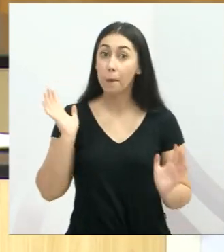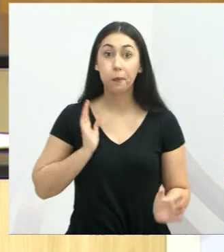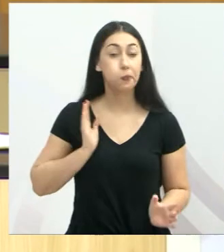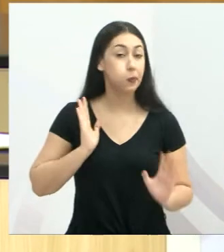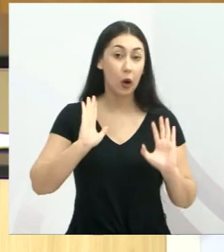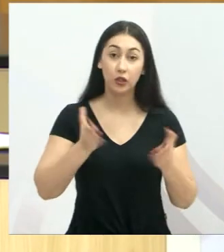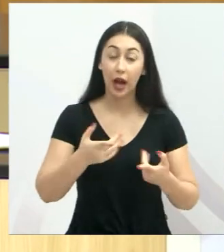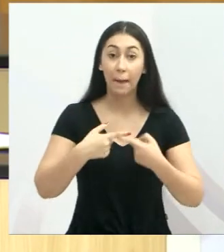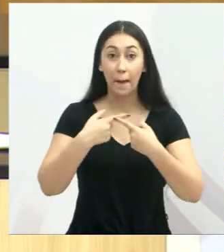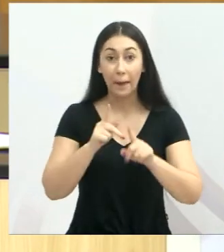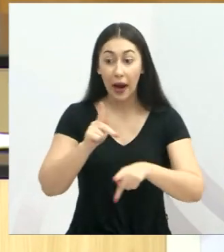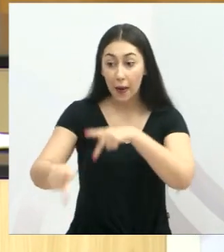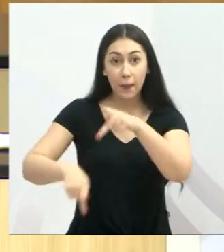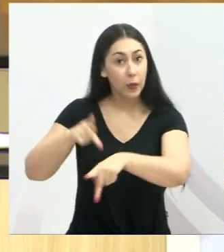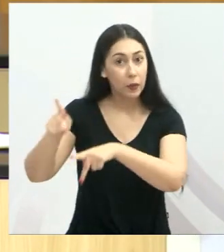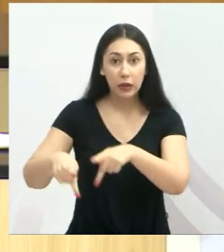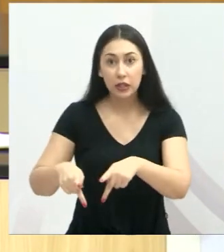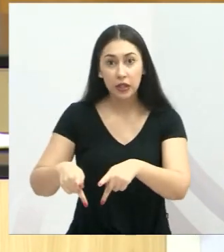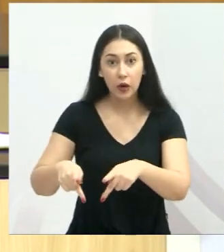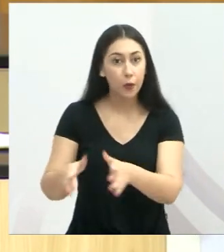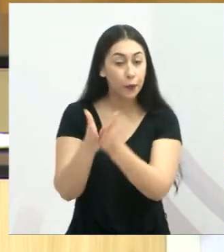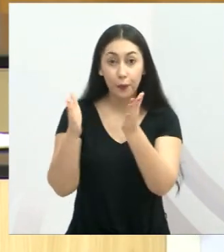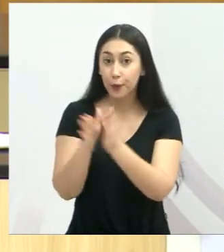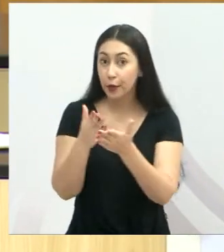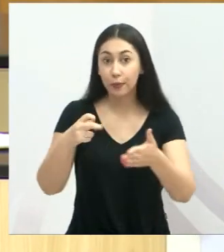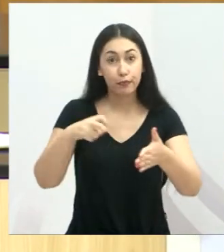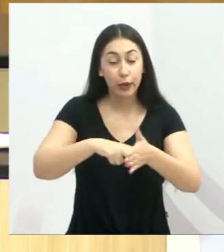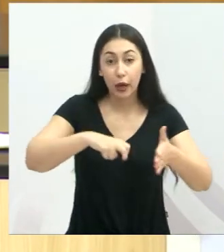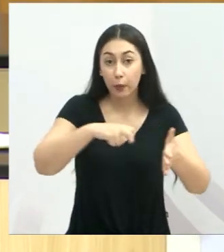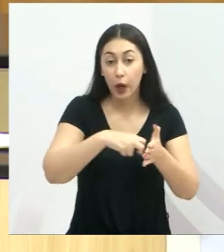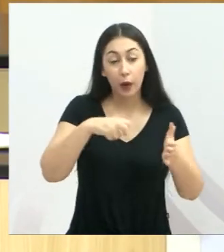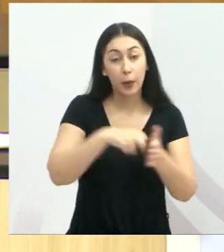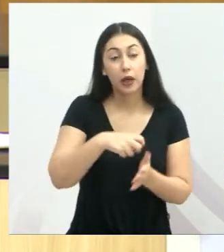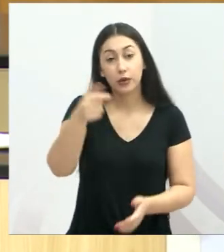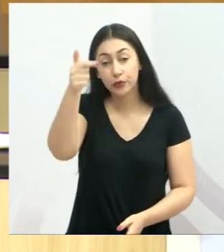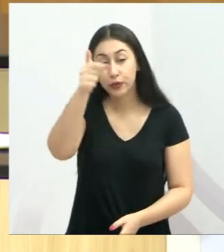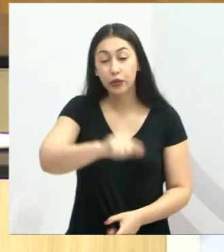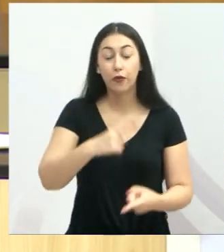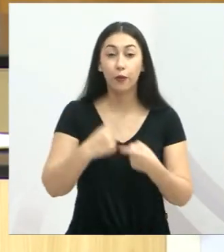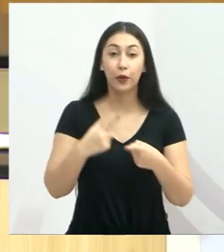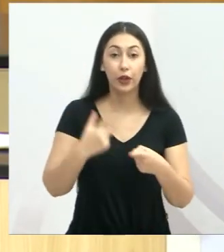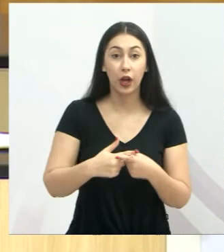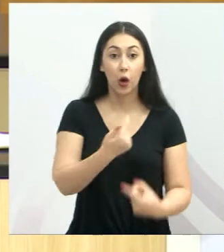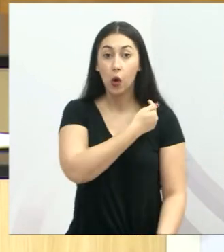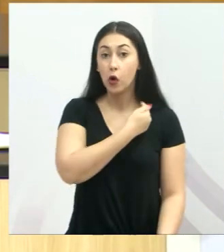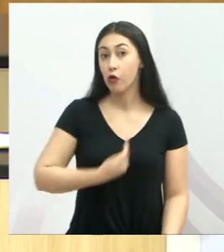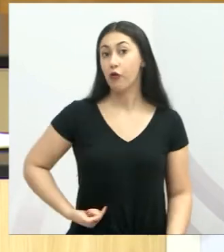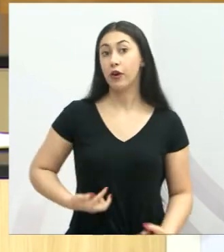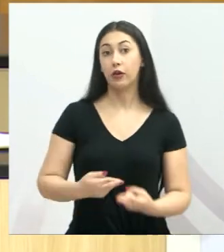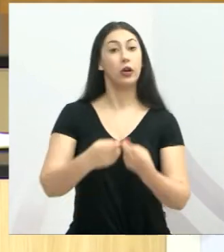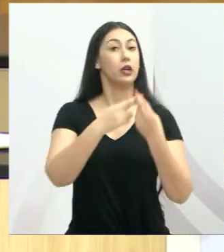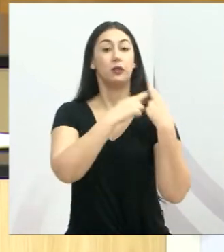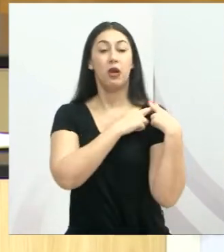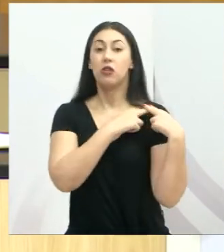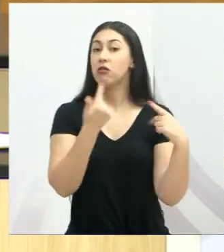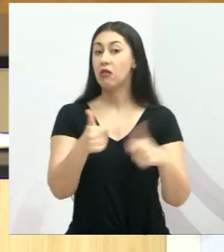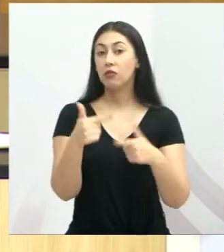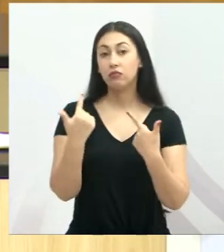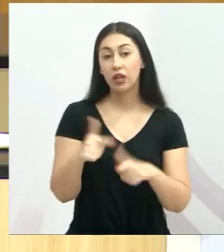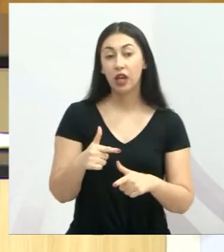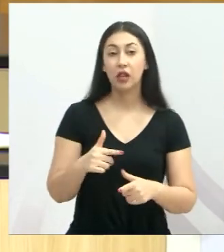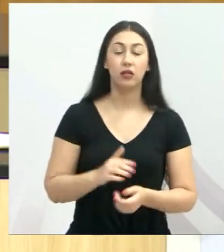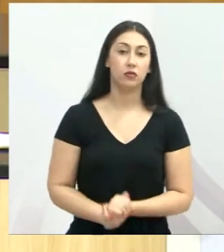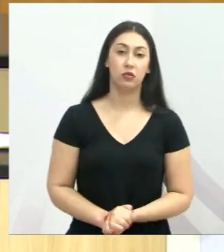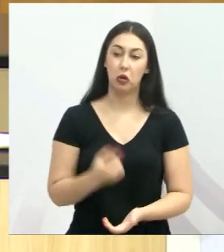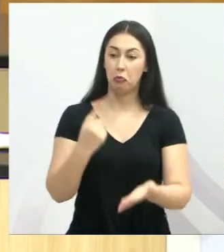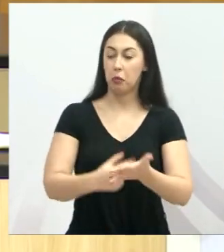os comerciantes, infelizmente, está pagando a crise mais uma vez aí, por irresponsabilidade de muitos políticos que não têm compromisso